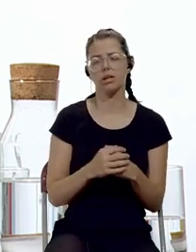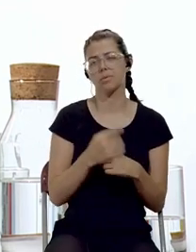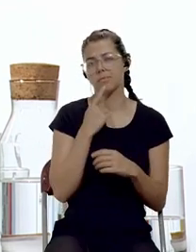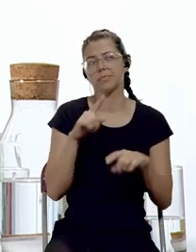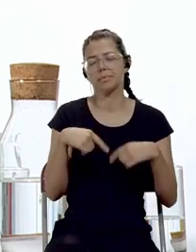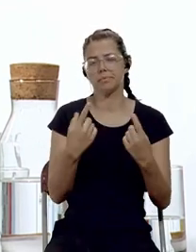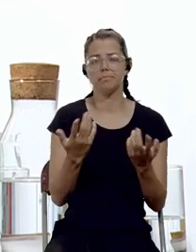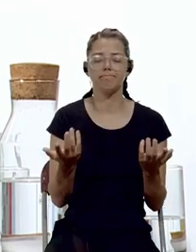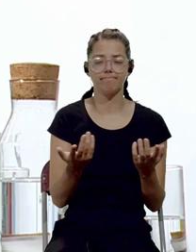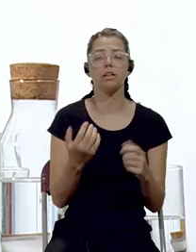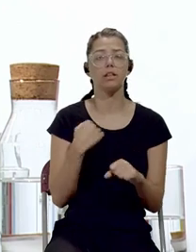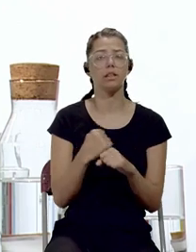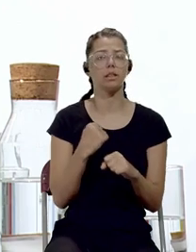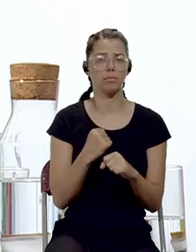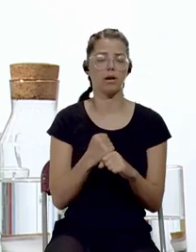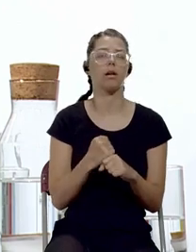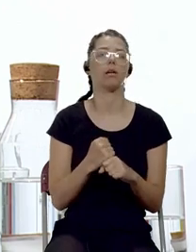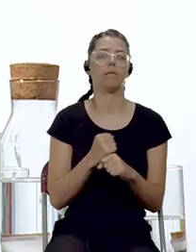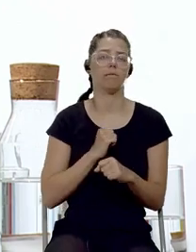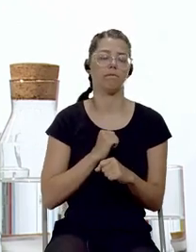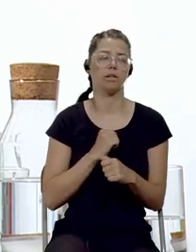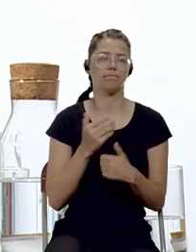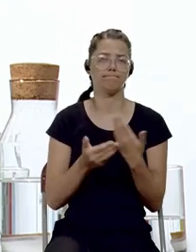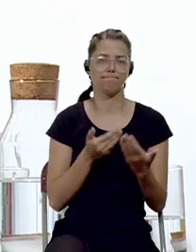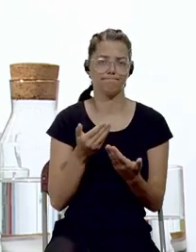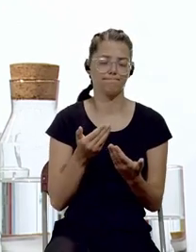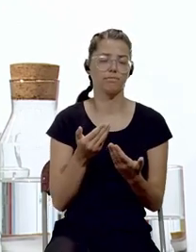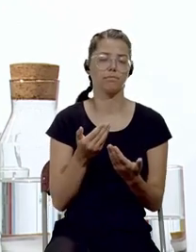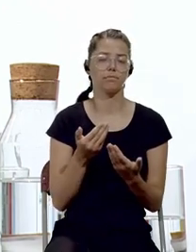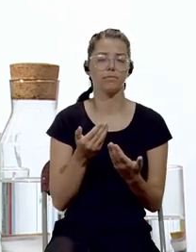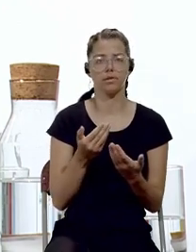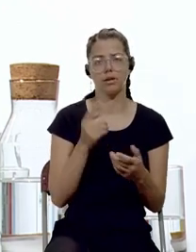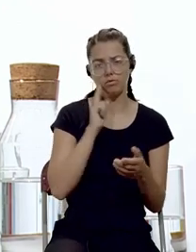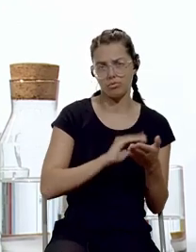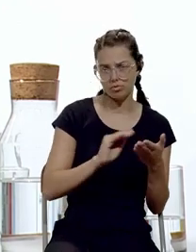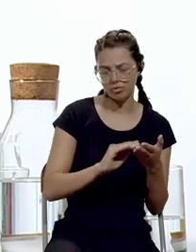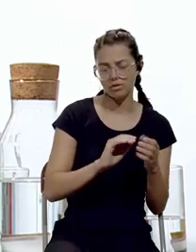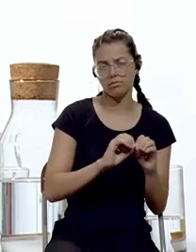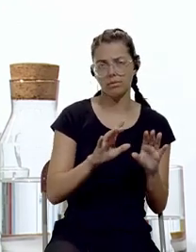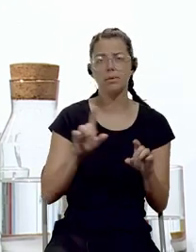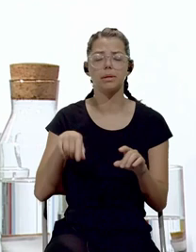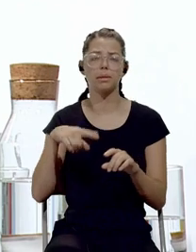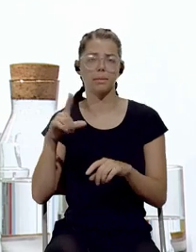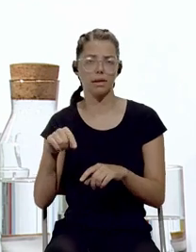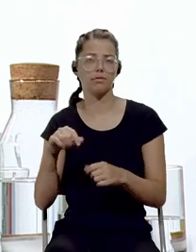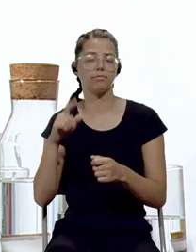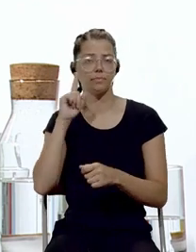um dos trabalhos que eu tenho feito tem sido também, não só enquanto escritora, mas também enquanto jornalista,